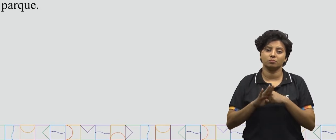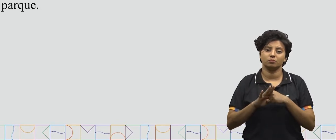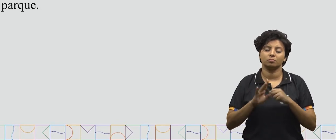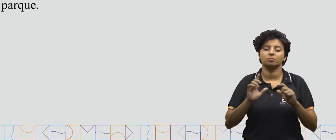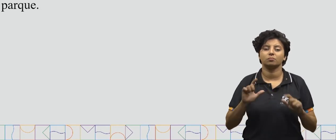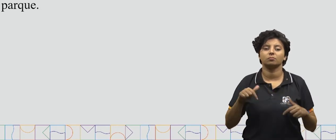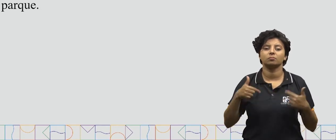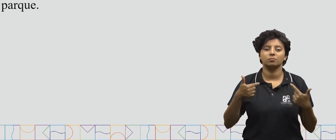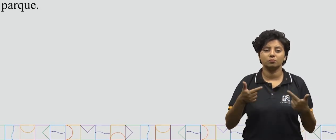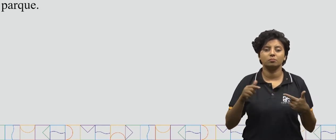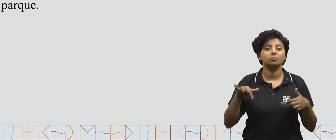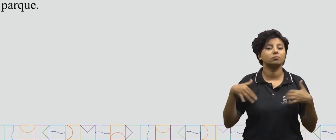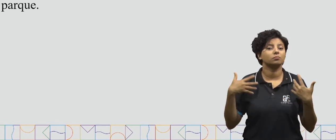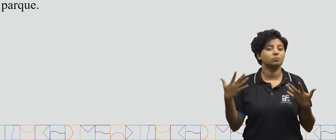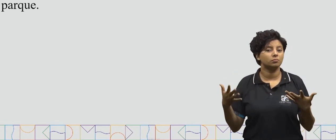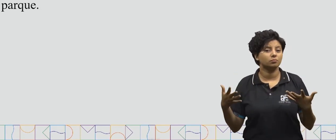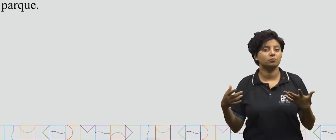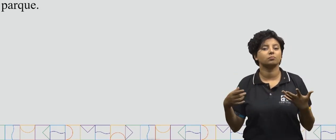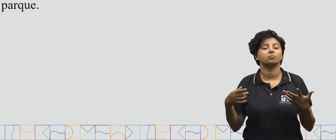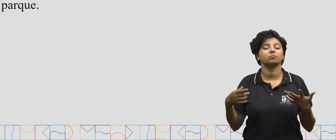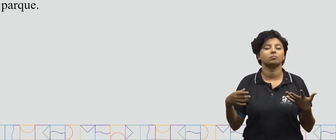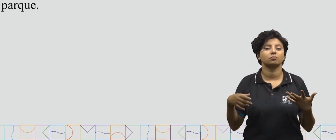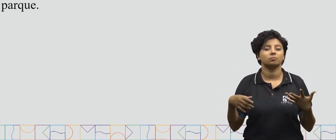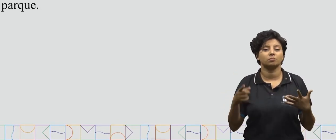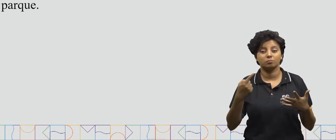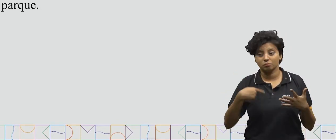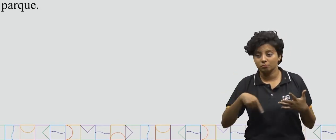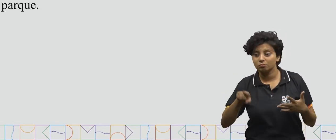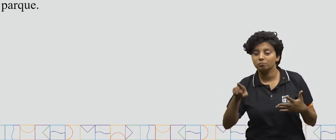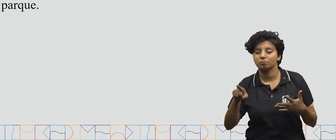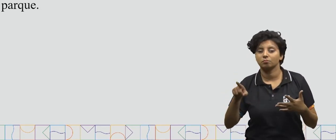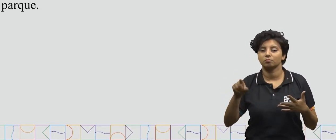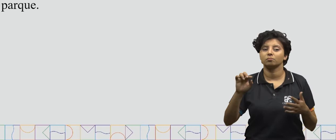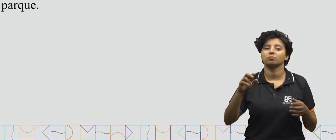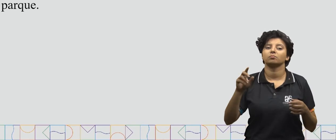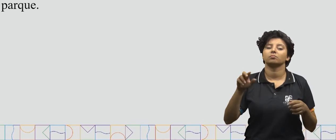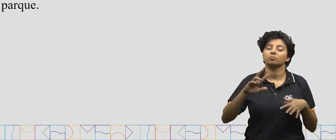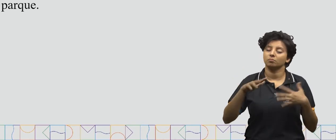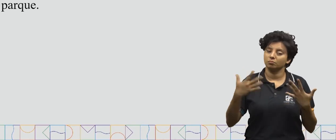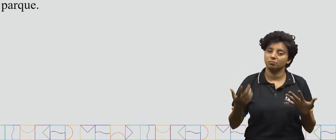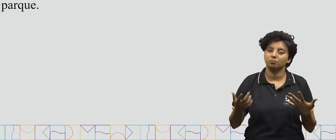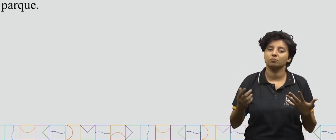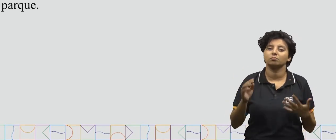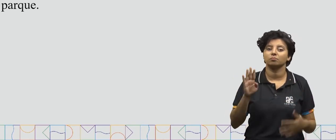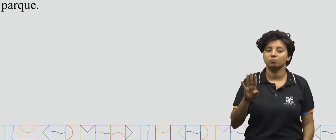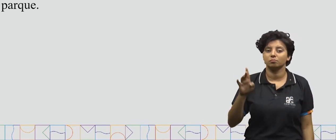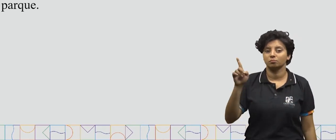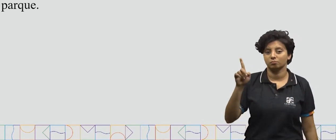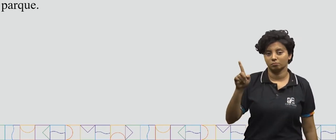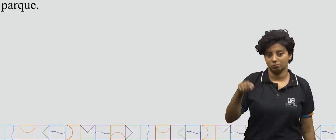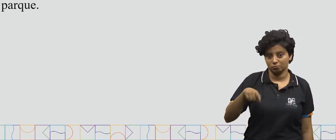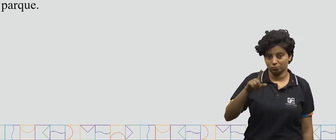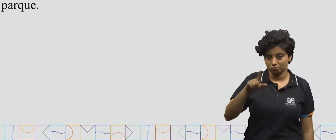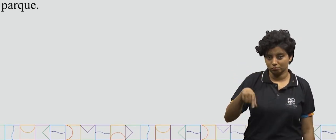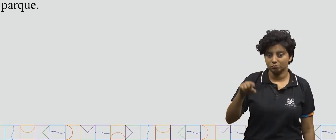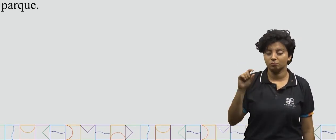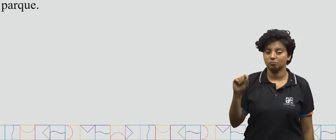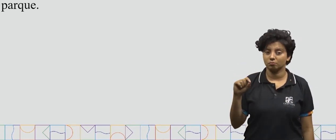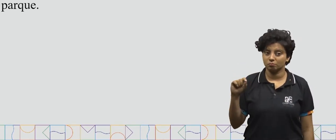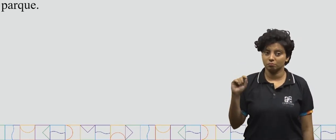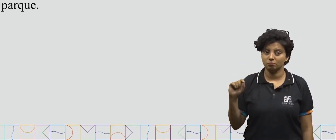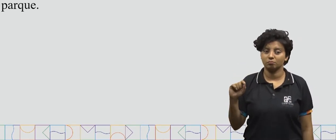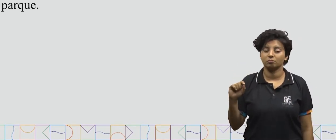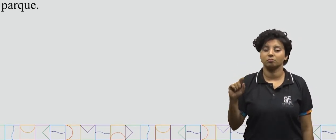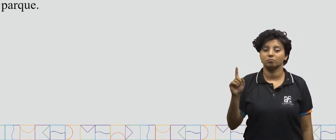A ação que elas praticaram foi ir ao parque. Portanto, na letra B, a resposta